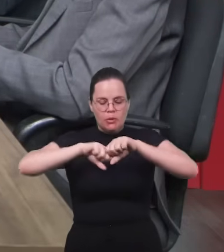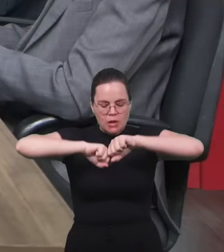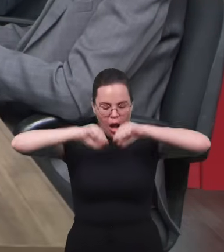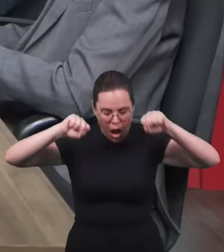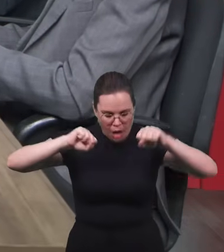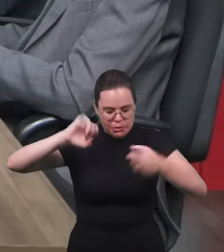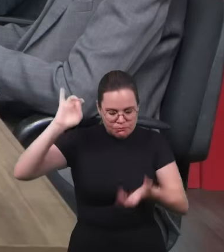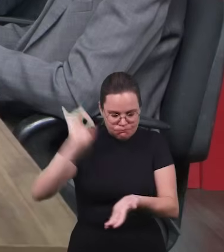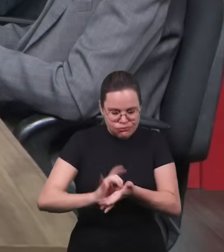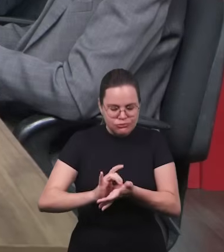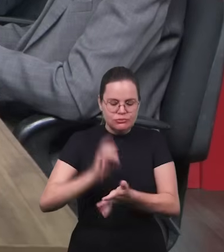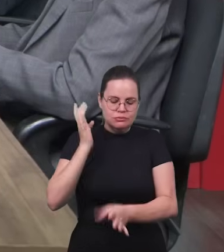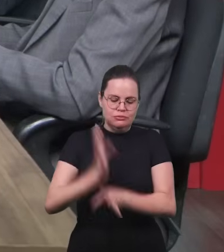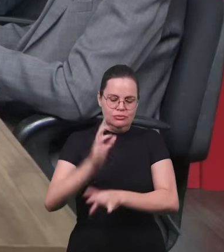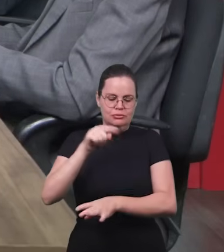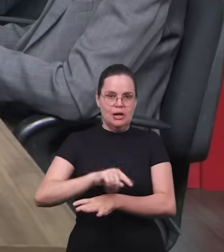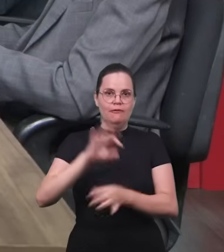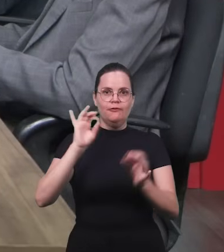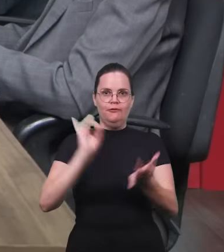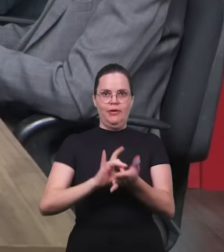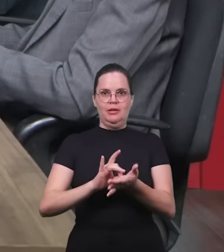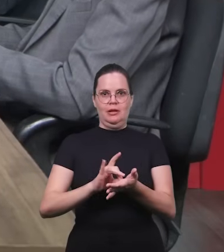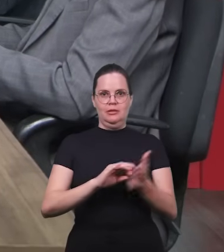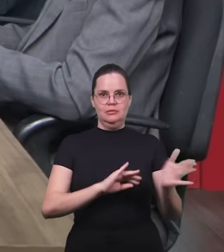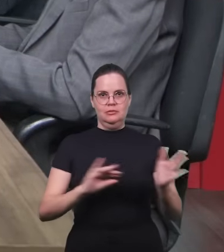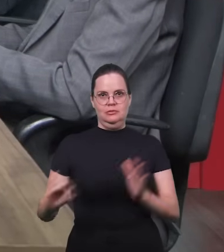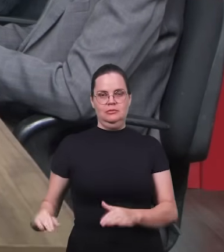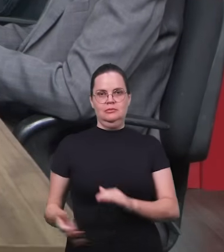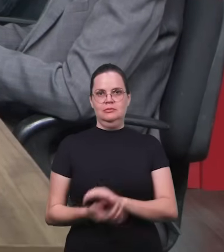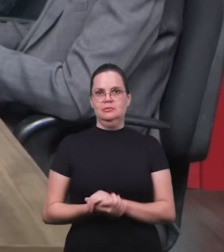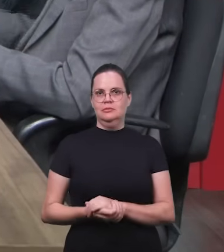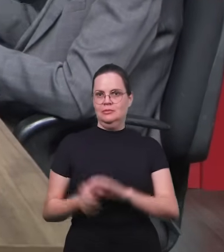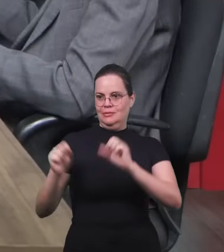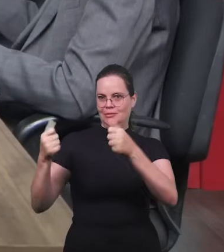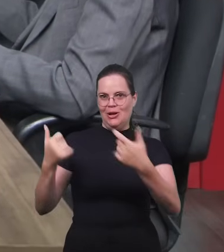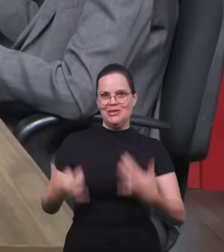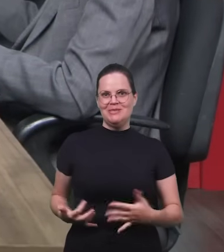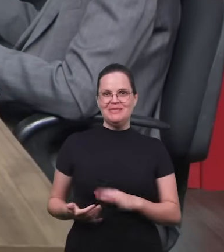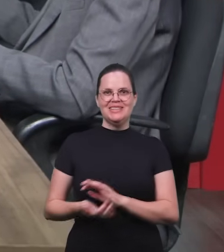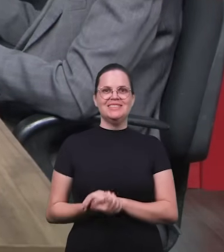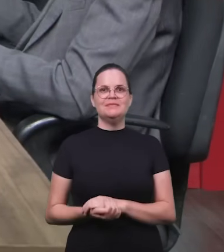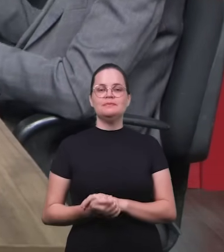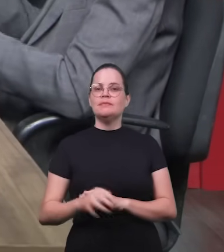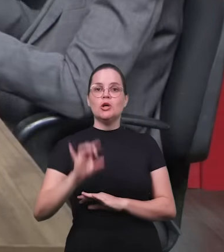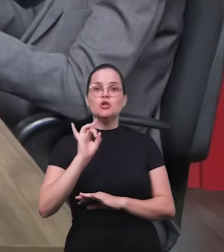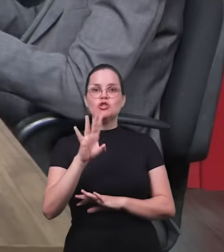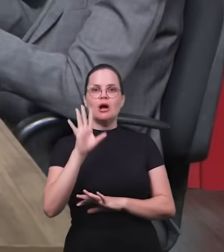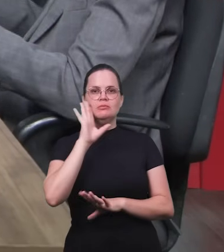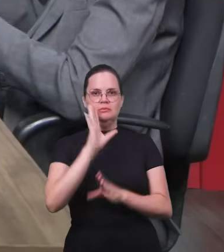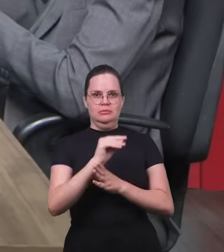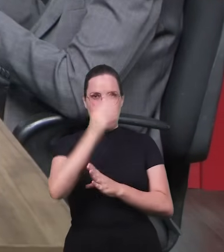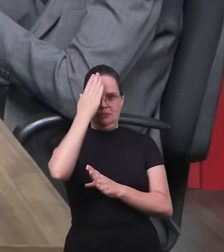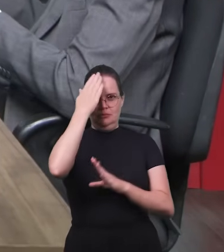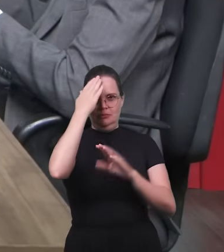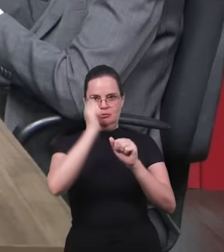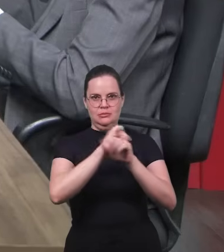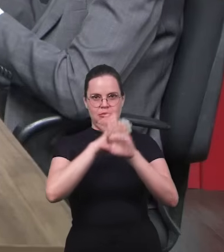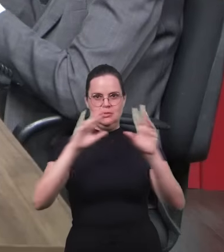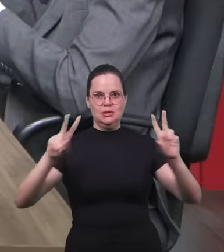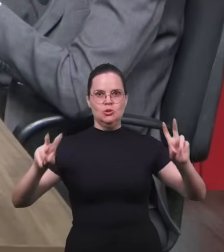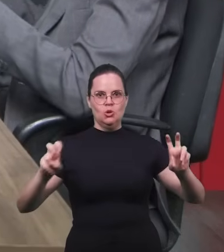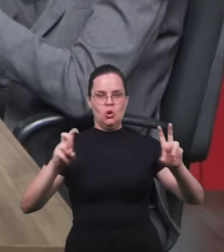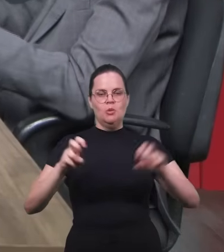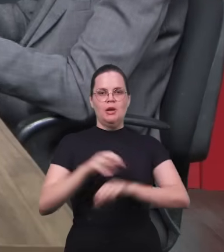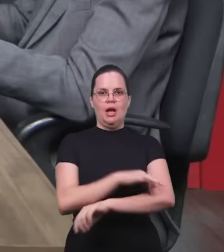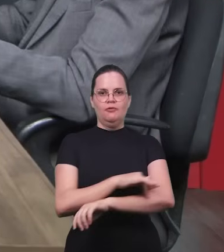vendo efetivamente, né? Muito bem. Amém. Pode falar. Não, é só para deixar claro, né, para os irmãos entenderem essa questão